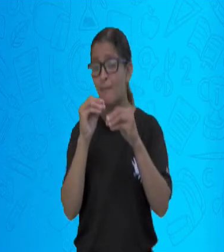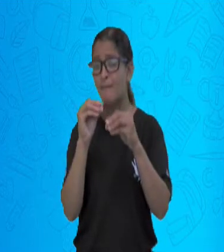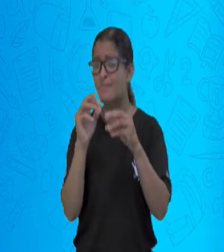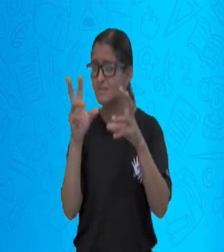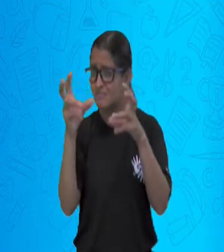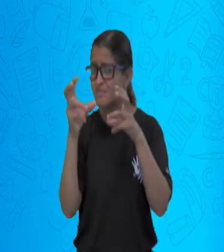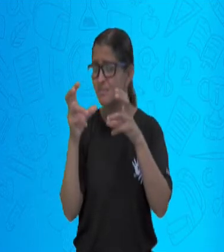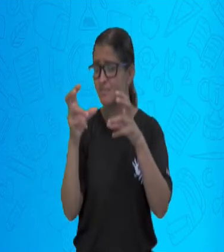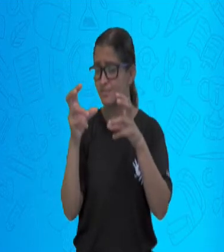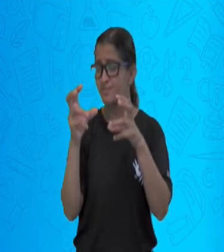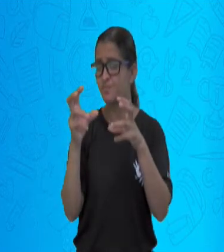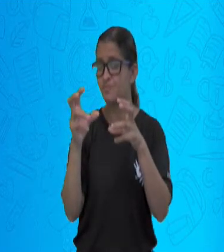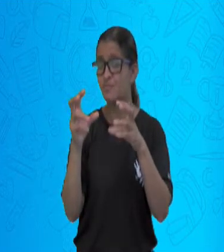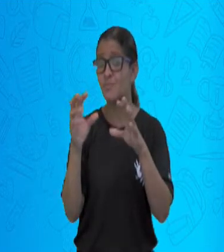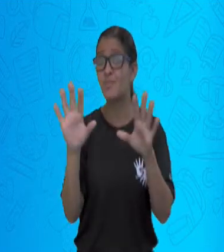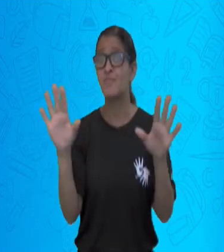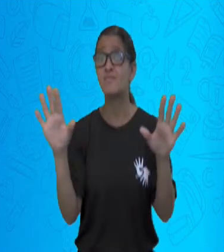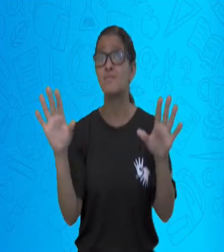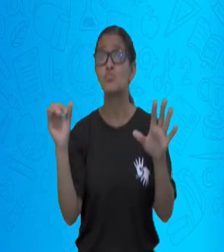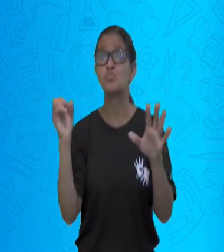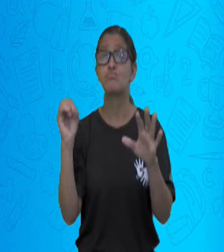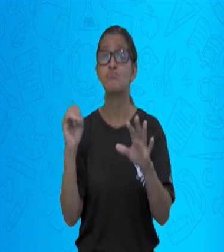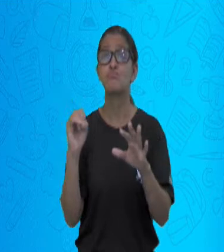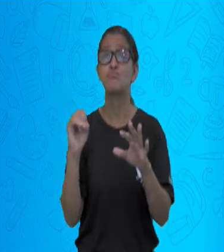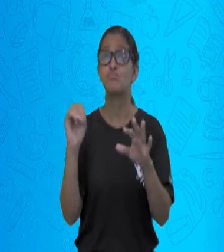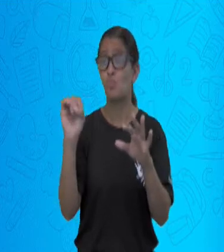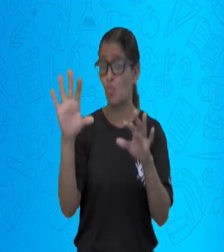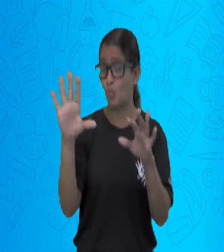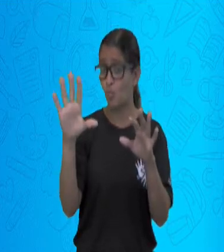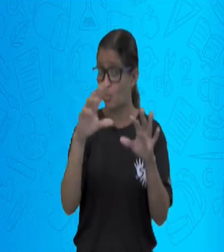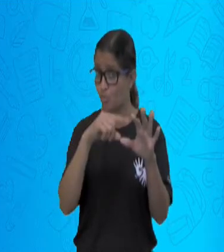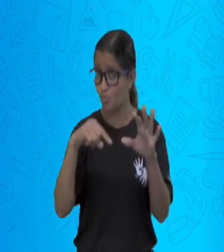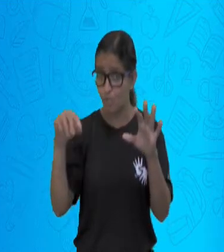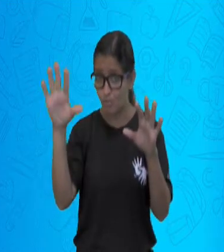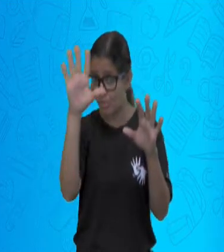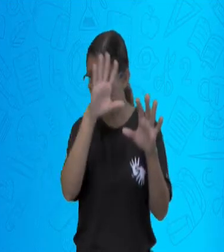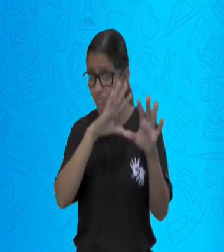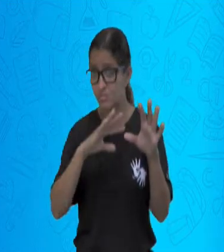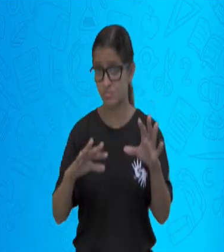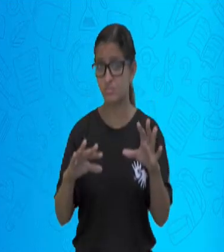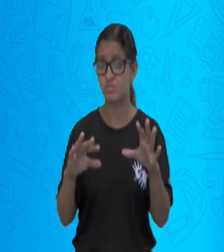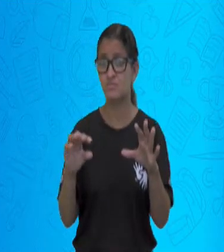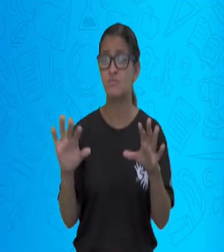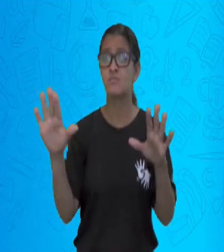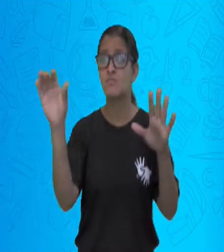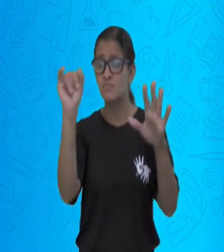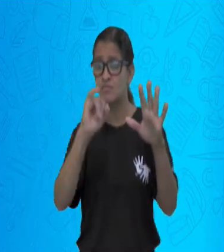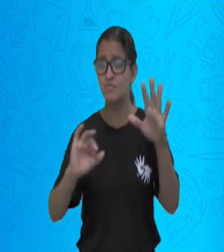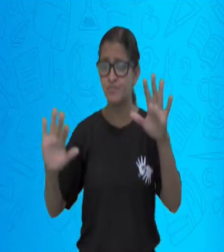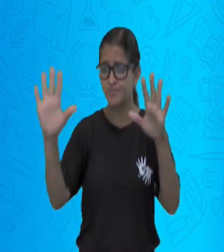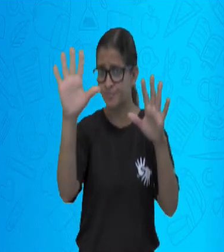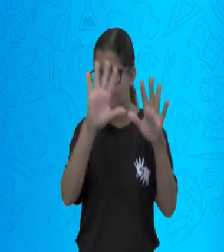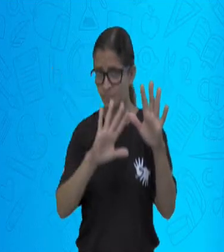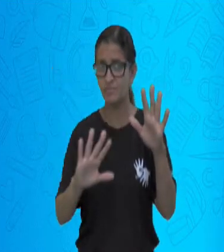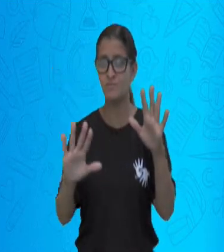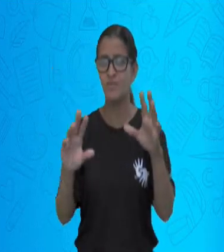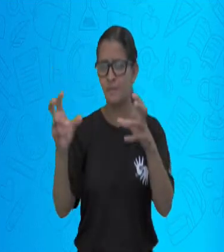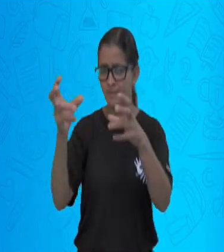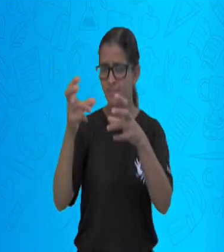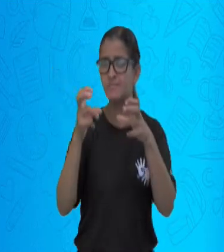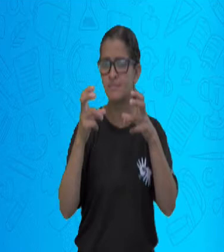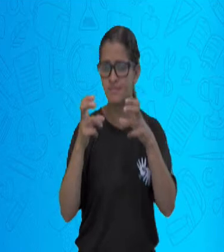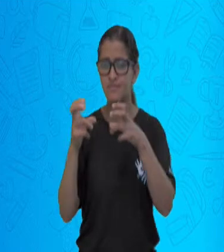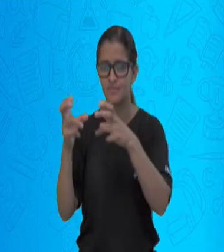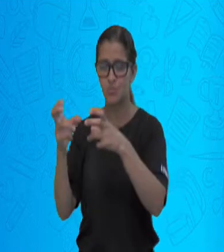quase não se tem prédios, né? A questão da urbanização aqui ainda não chegou, né, com